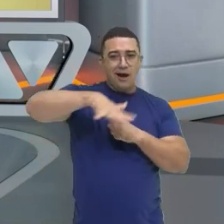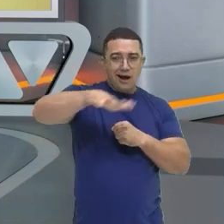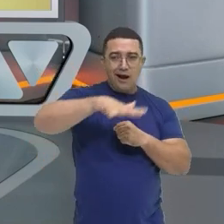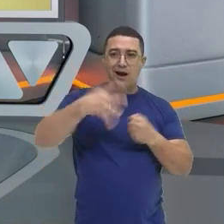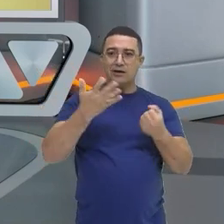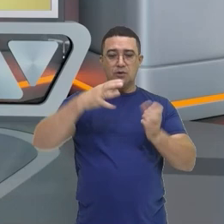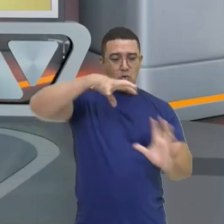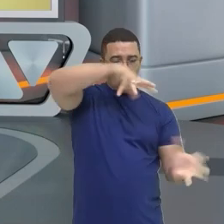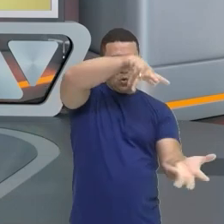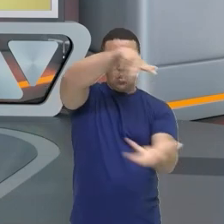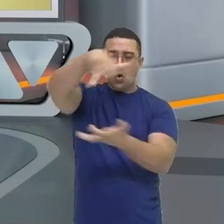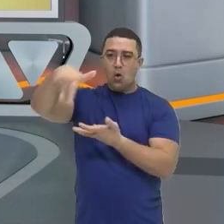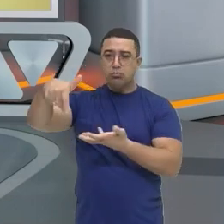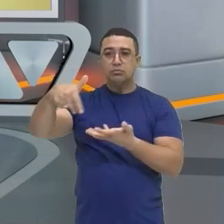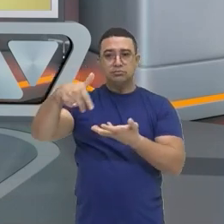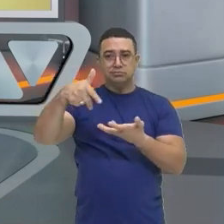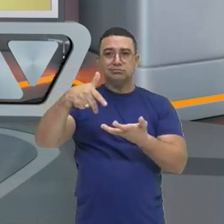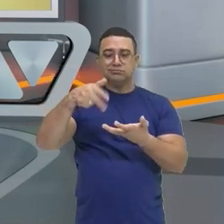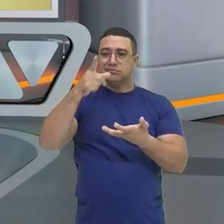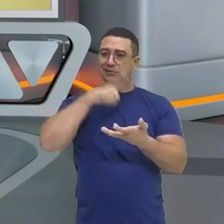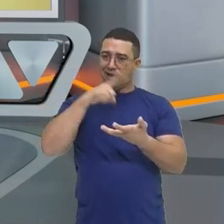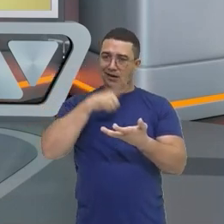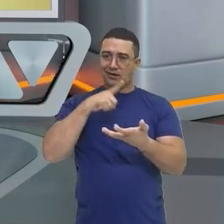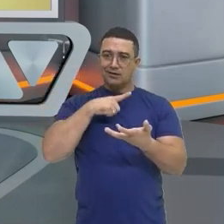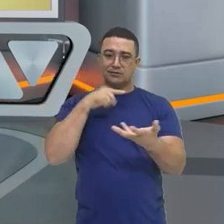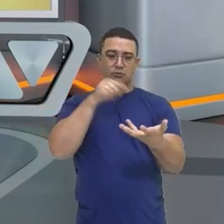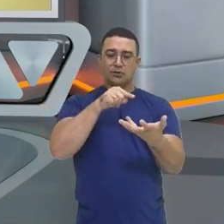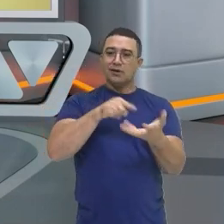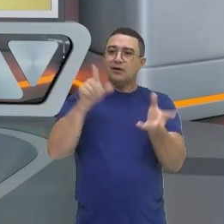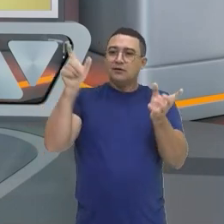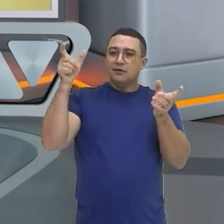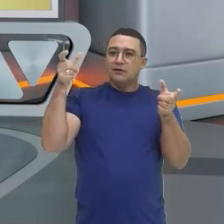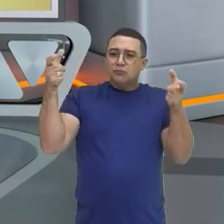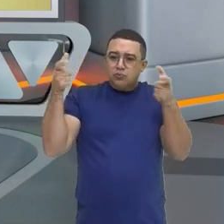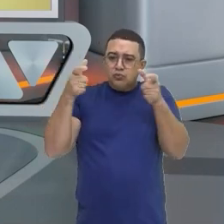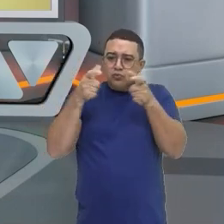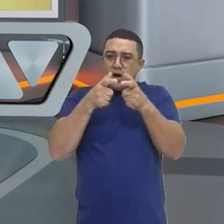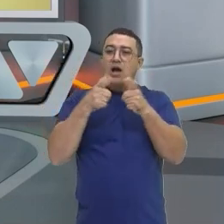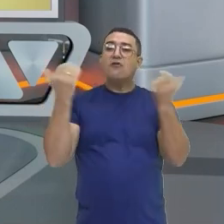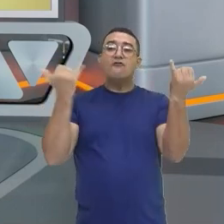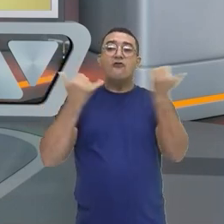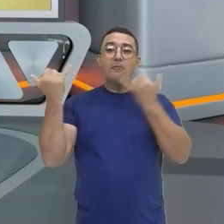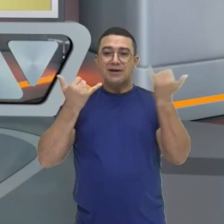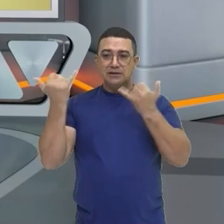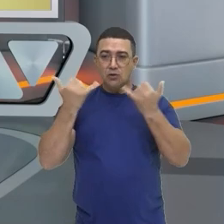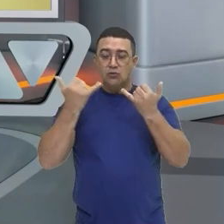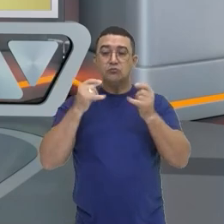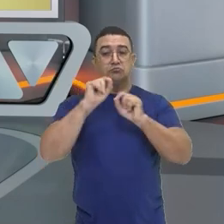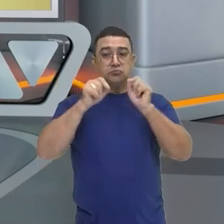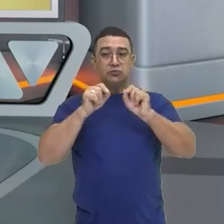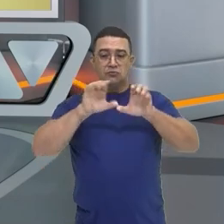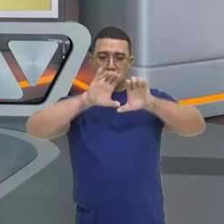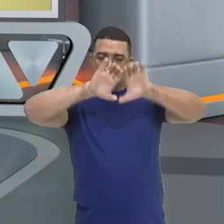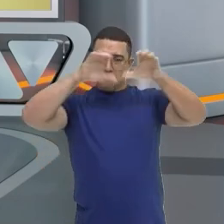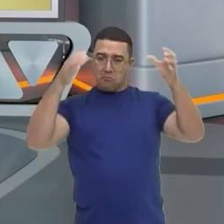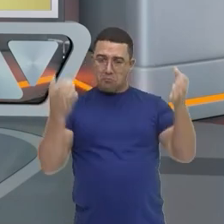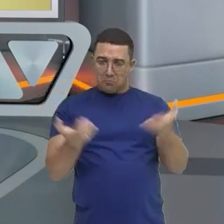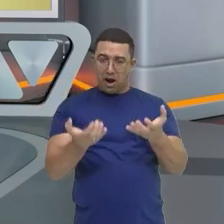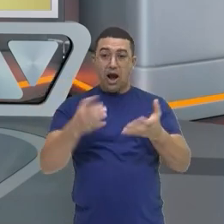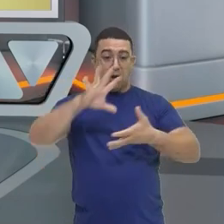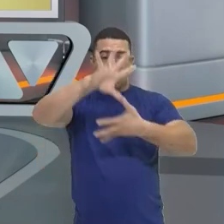ali para o globo terrestre, onde a gente tem a redução, né, daquelas informações para aquele tipo de mapa,